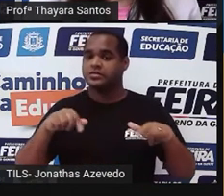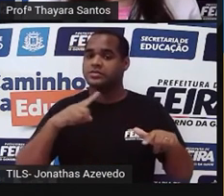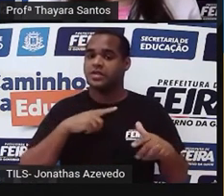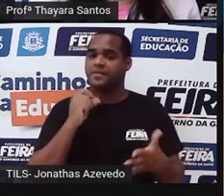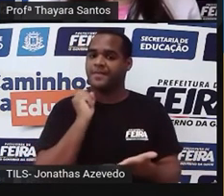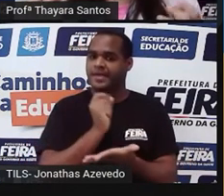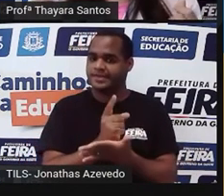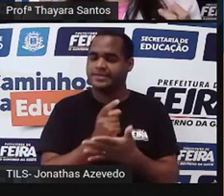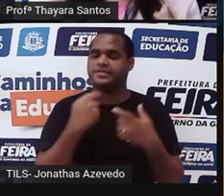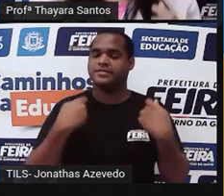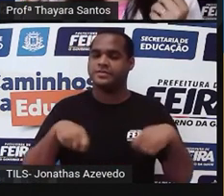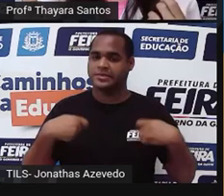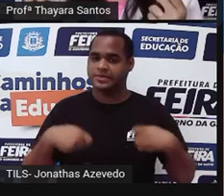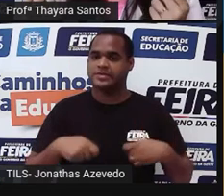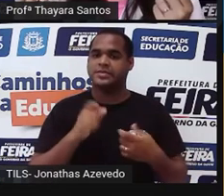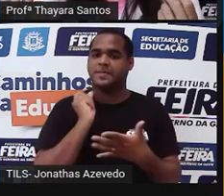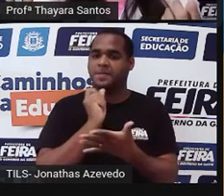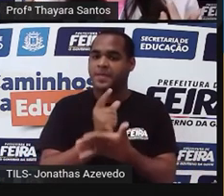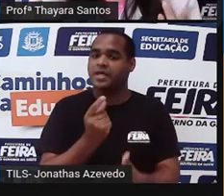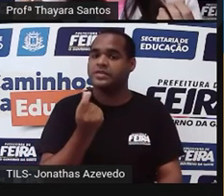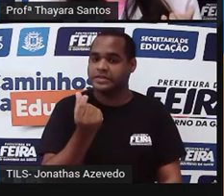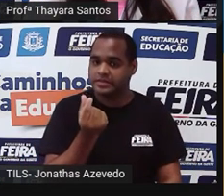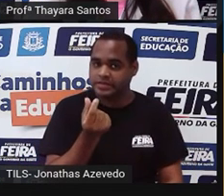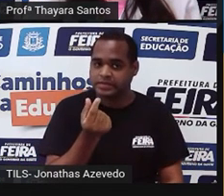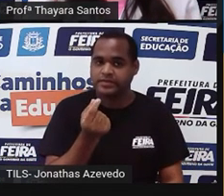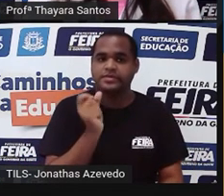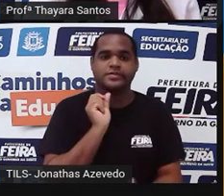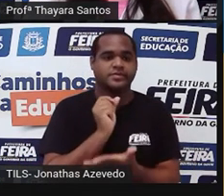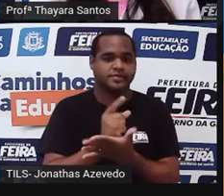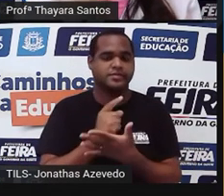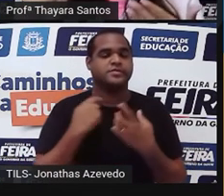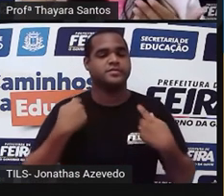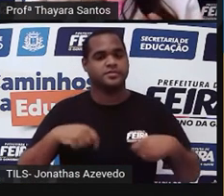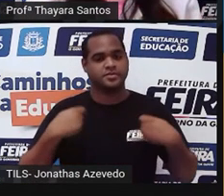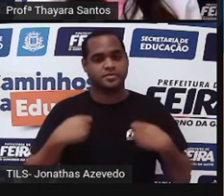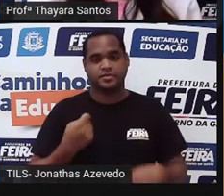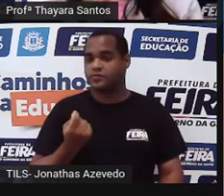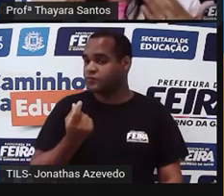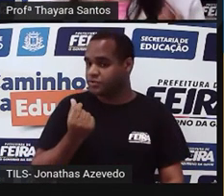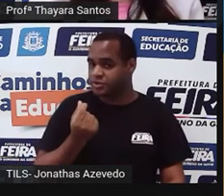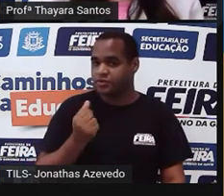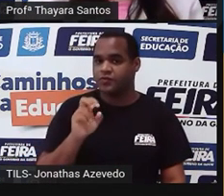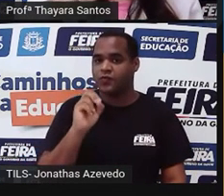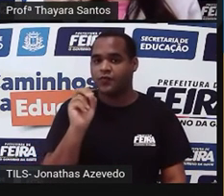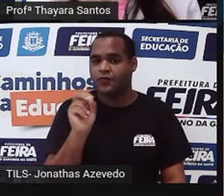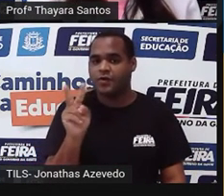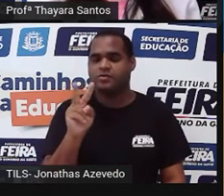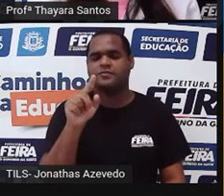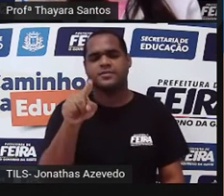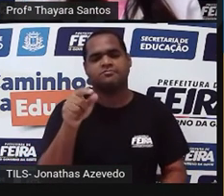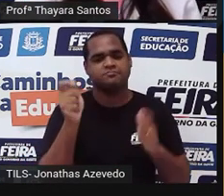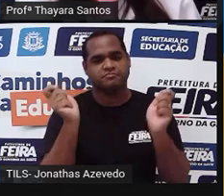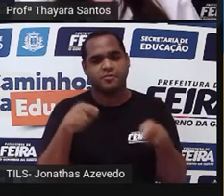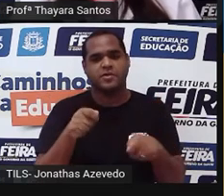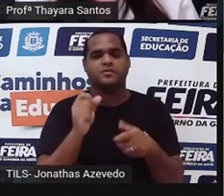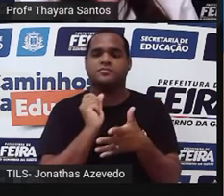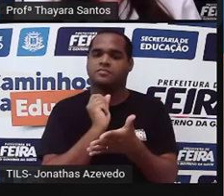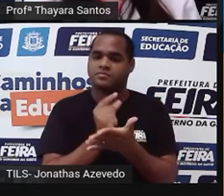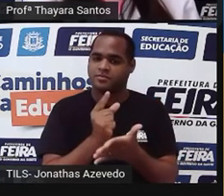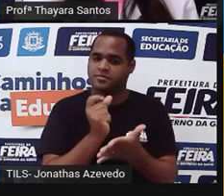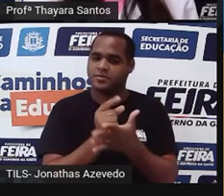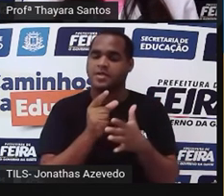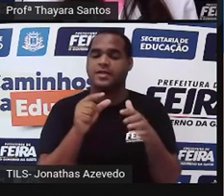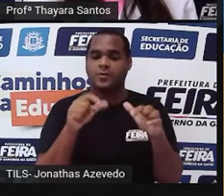pagar por isso, e pagar financeiramente mesmo falando. Você vai desembolsar um valor para você cobrir a perda